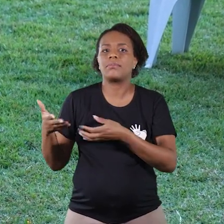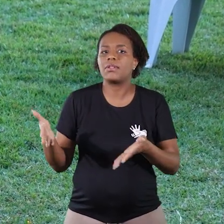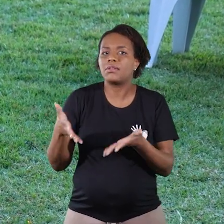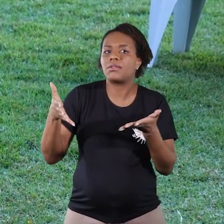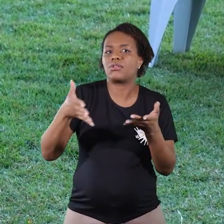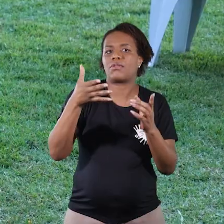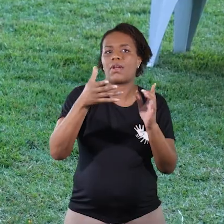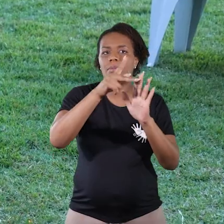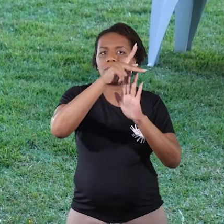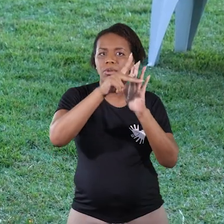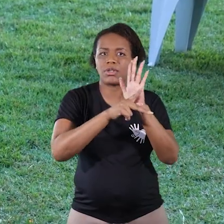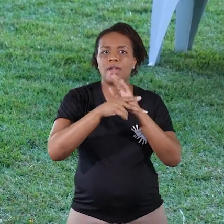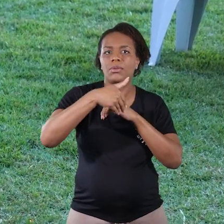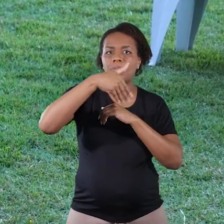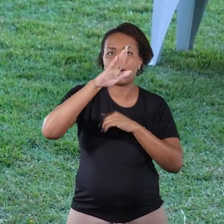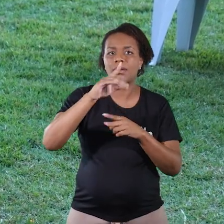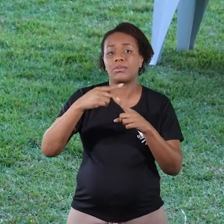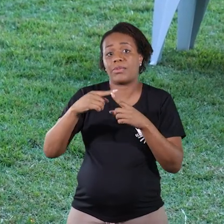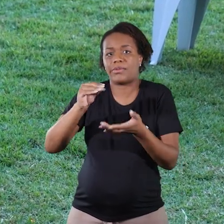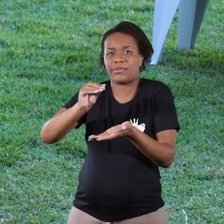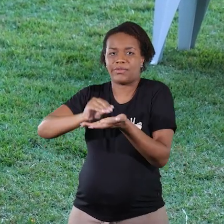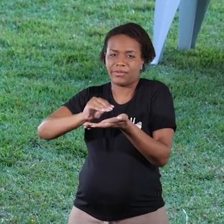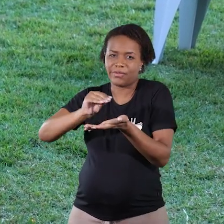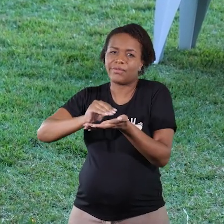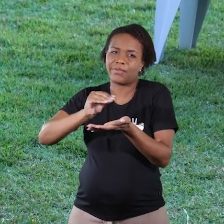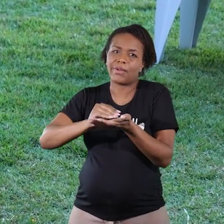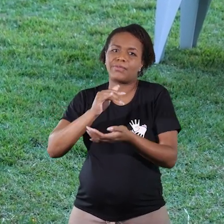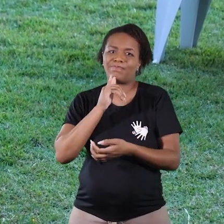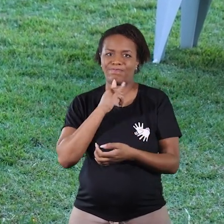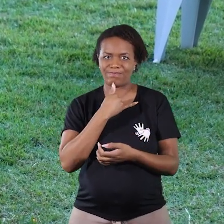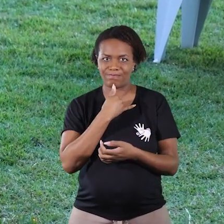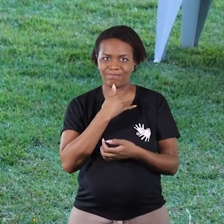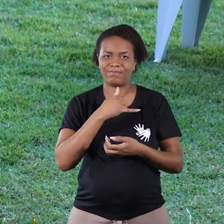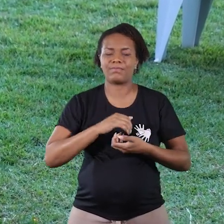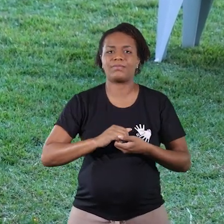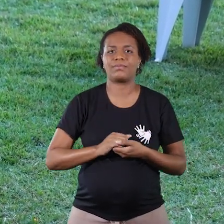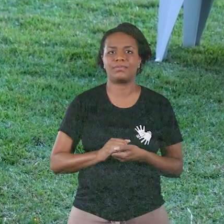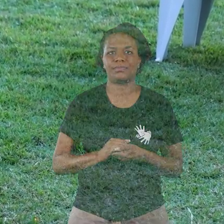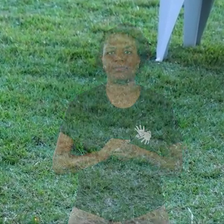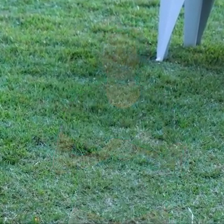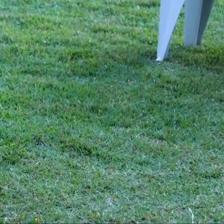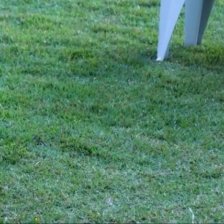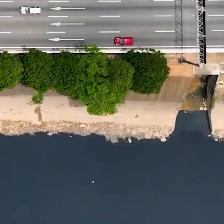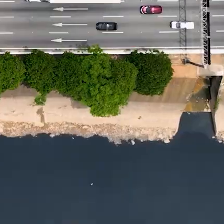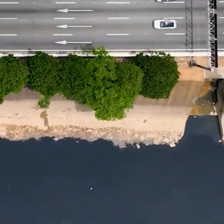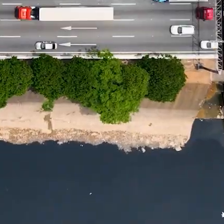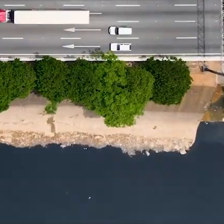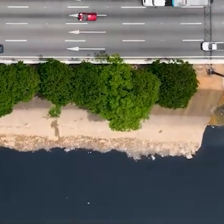incentivando esses tipos de projetos que sejam mais engajados, eu acho que realmente falta.